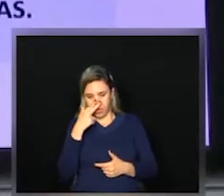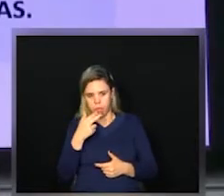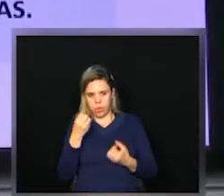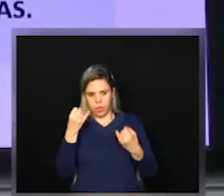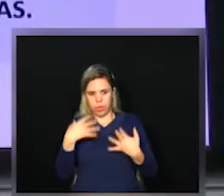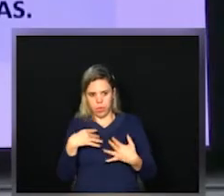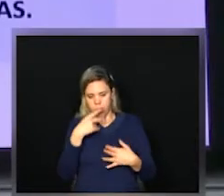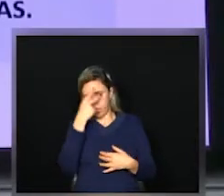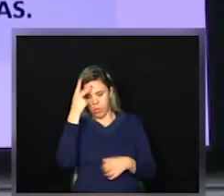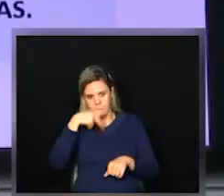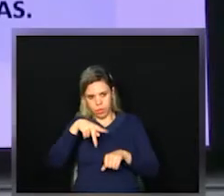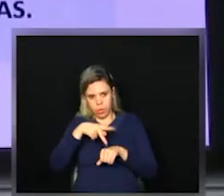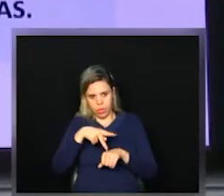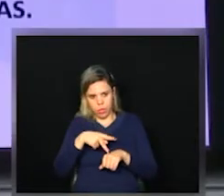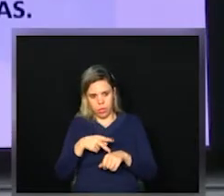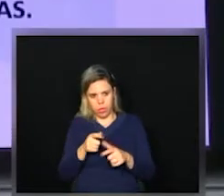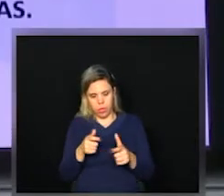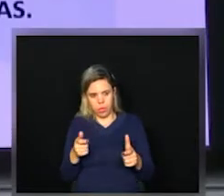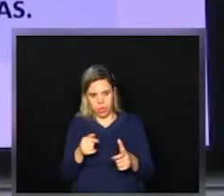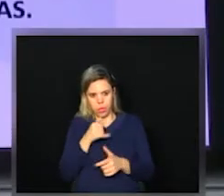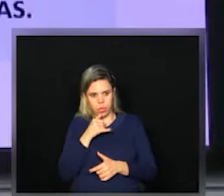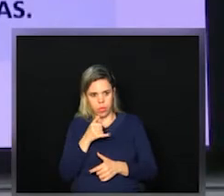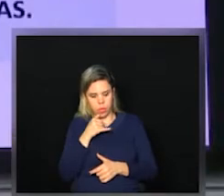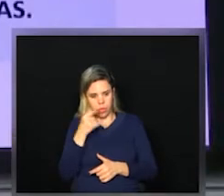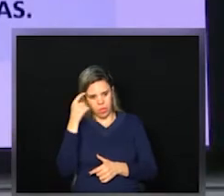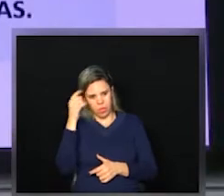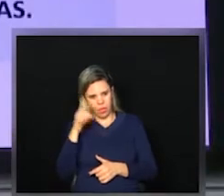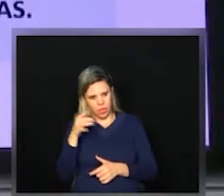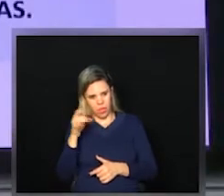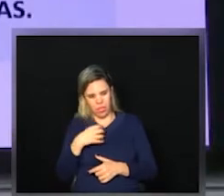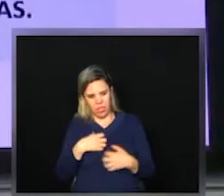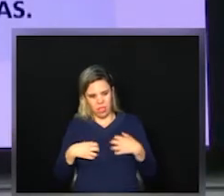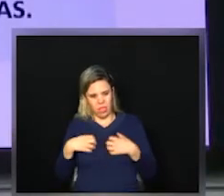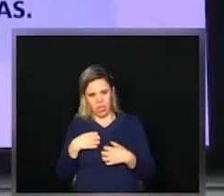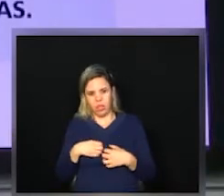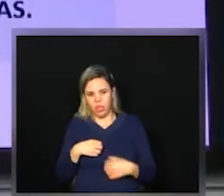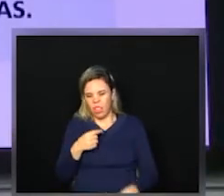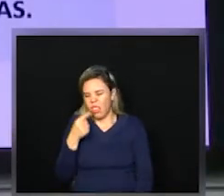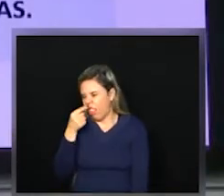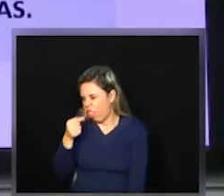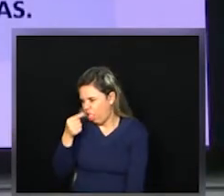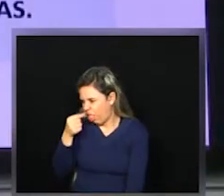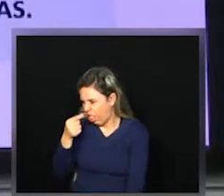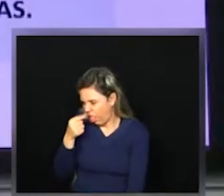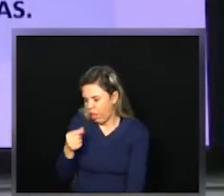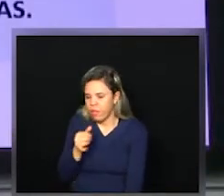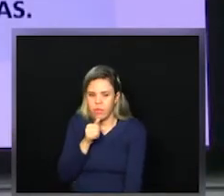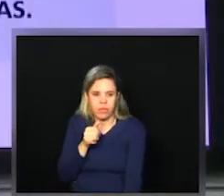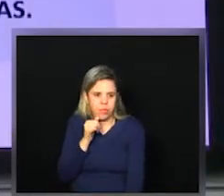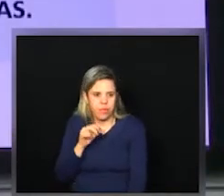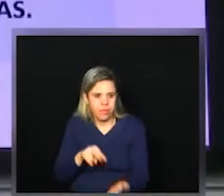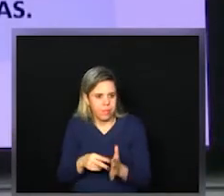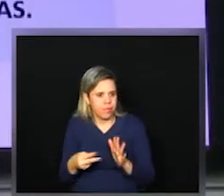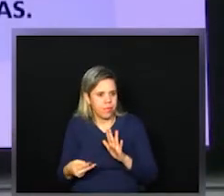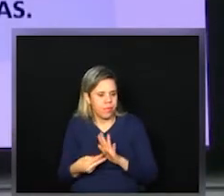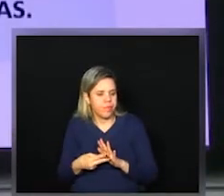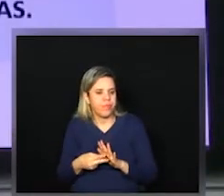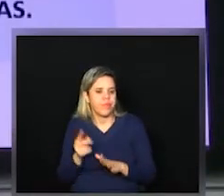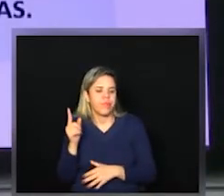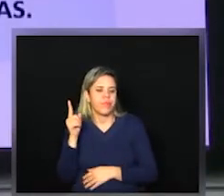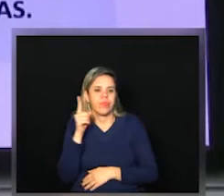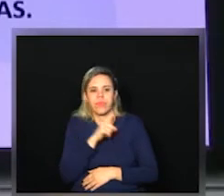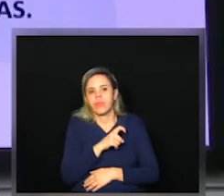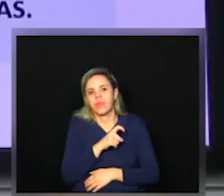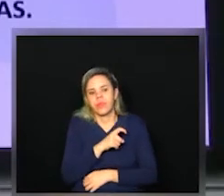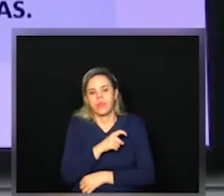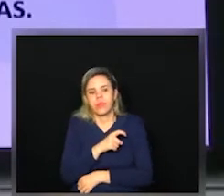relatados nos países que ela está predominando, dor de cabeça, mal-estar e coriza. Ou seja, é muito